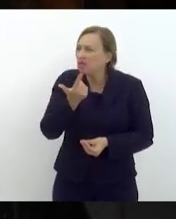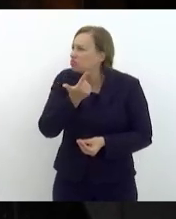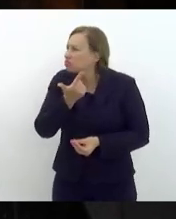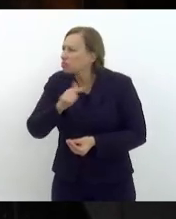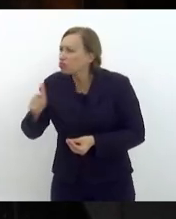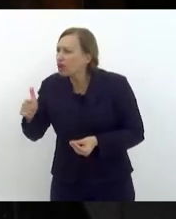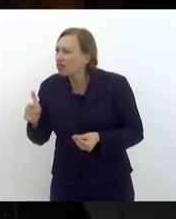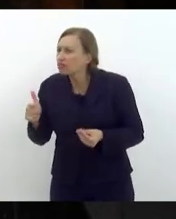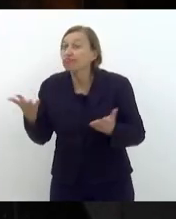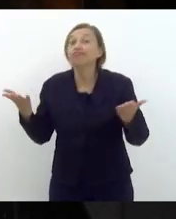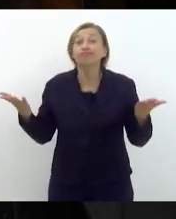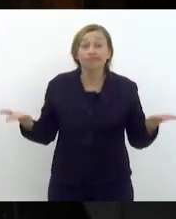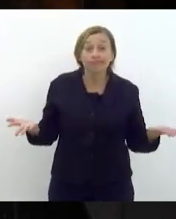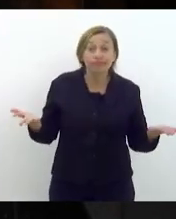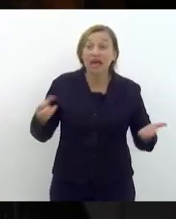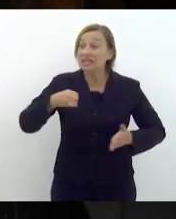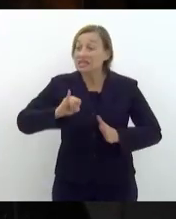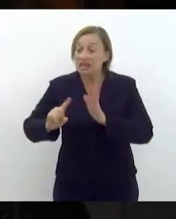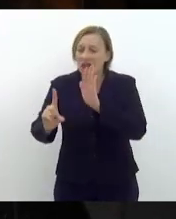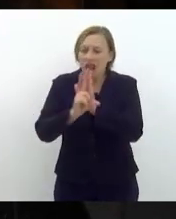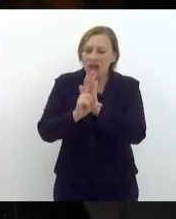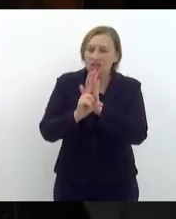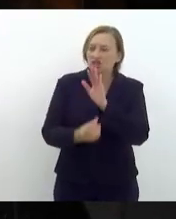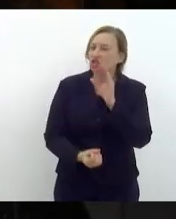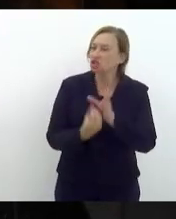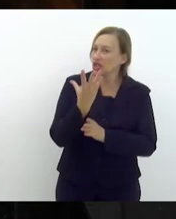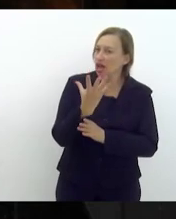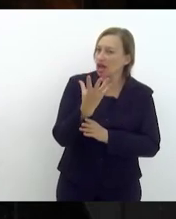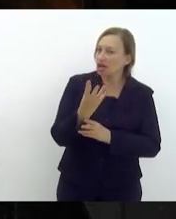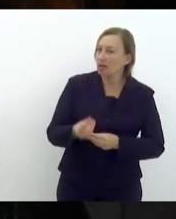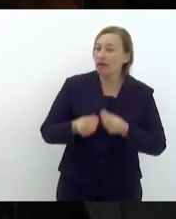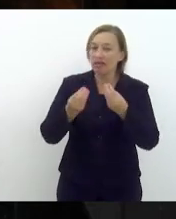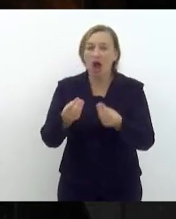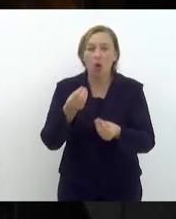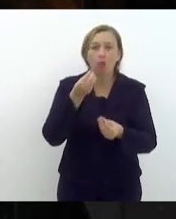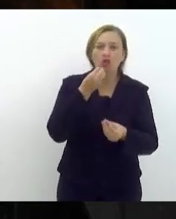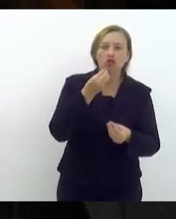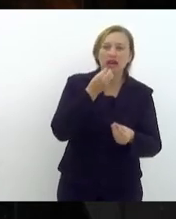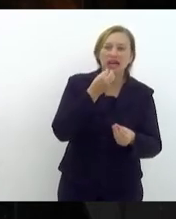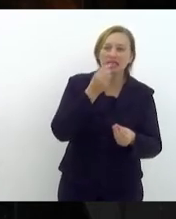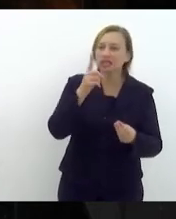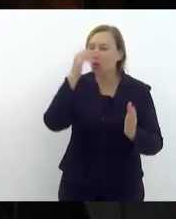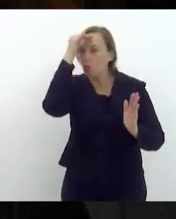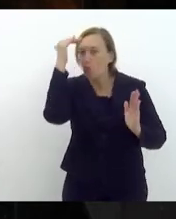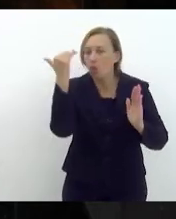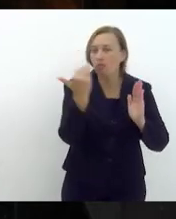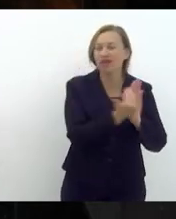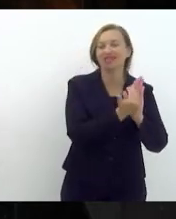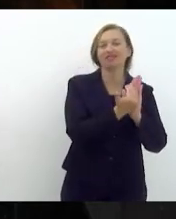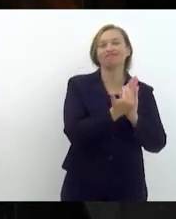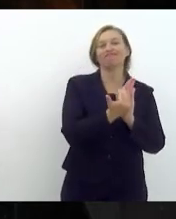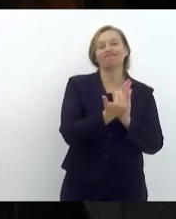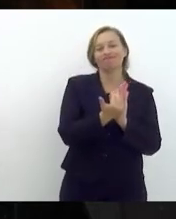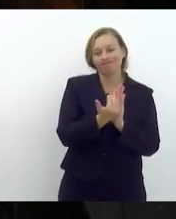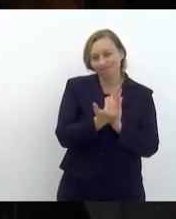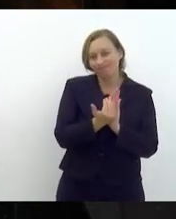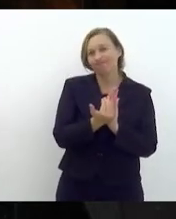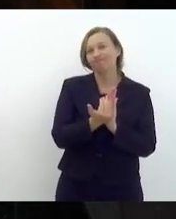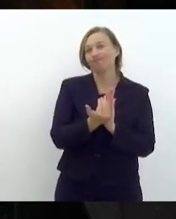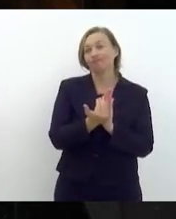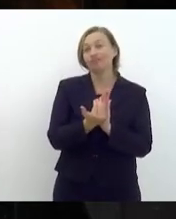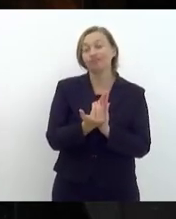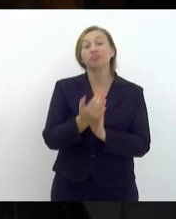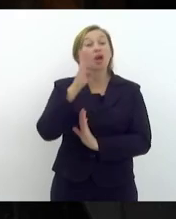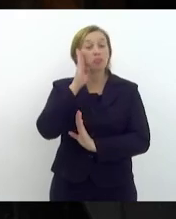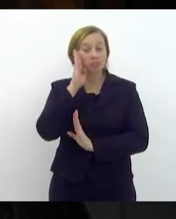são criadas e se as leis que foram criadas para dar essas oportunidades não estão sendo cumpridas E aí